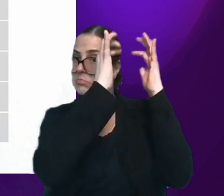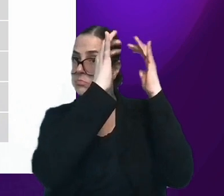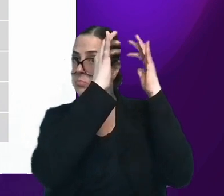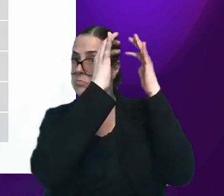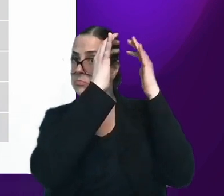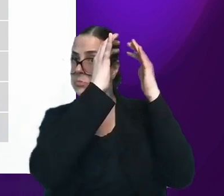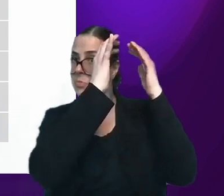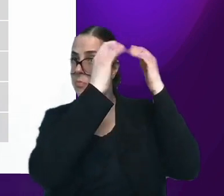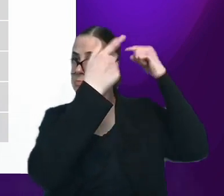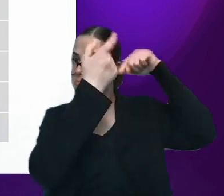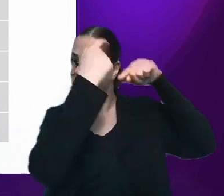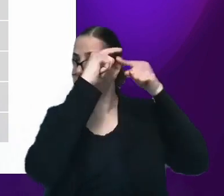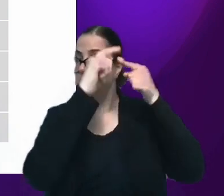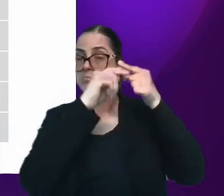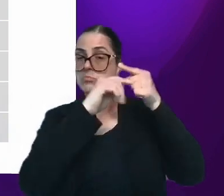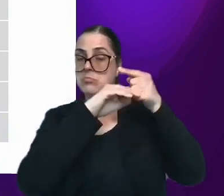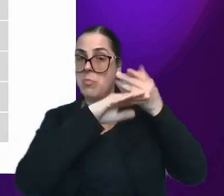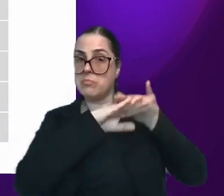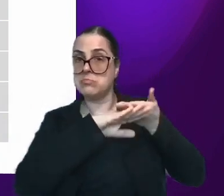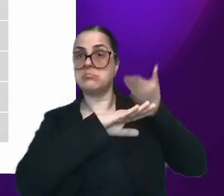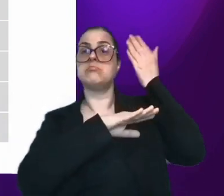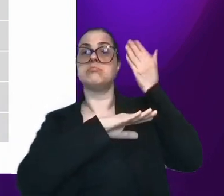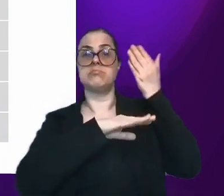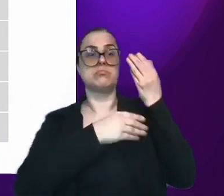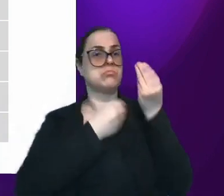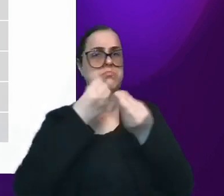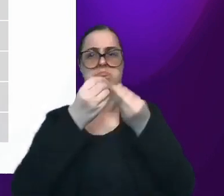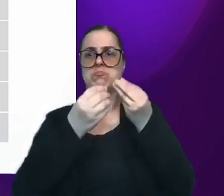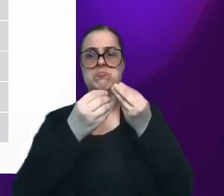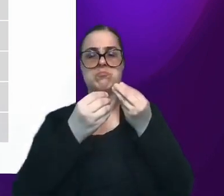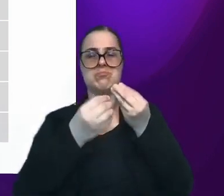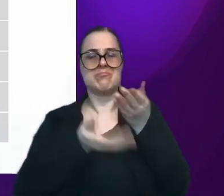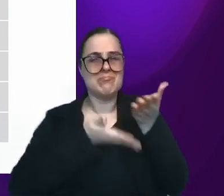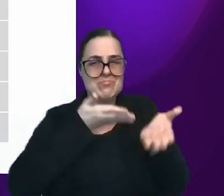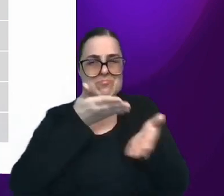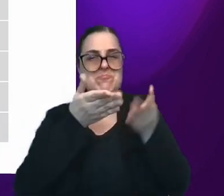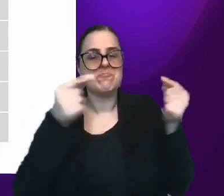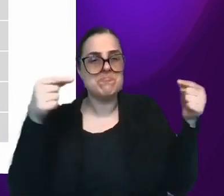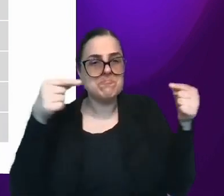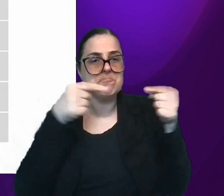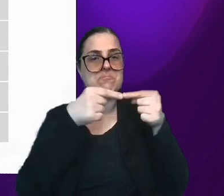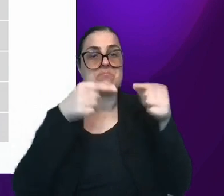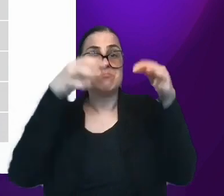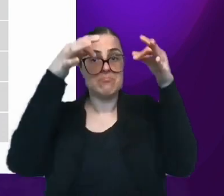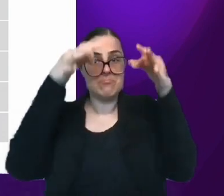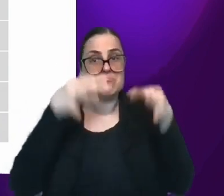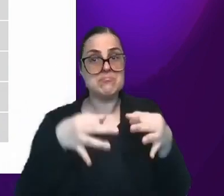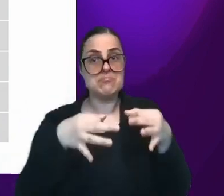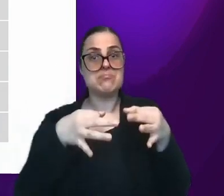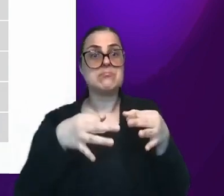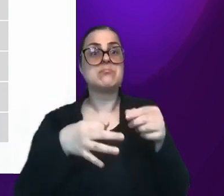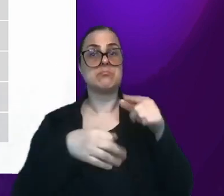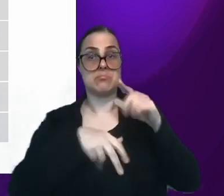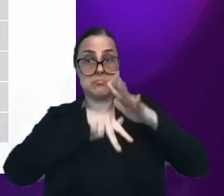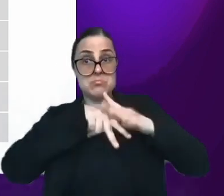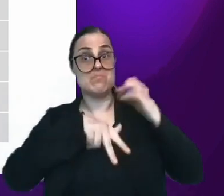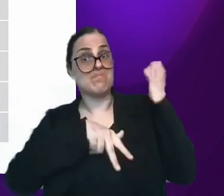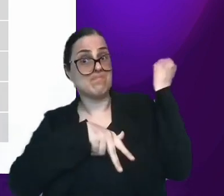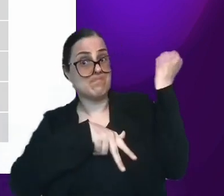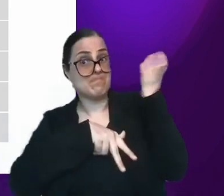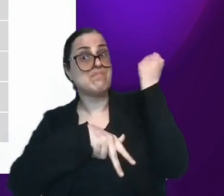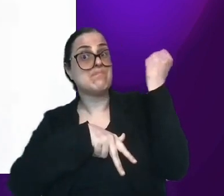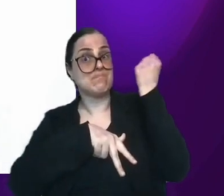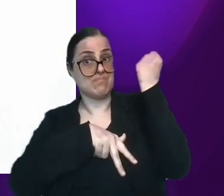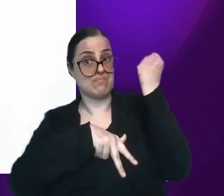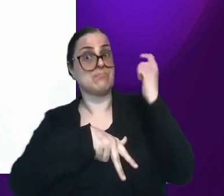a terapia contínua ela vai mais de encontro aí a esses quesitos que estão presentes nos pacientes graves quando comparadas às